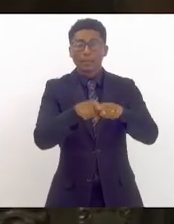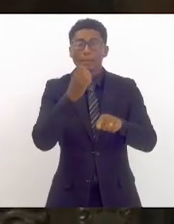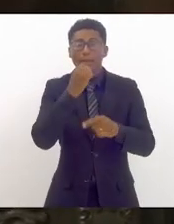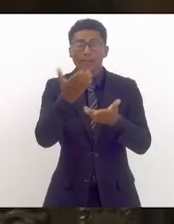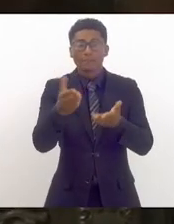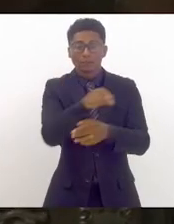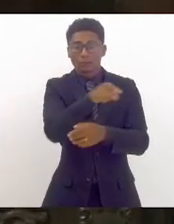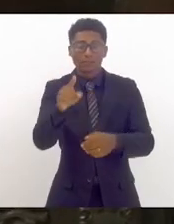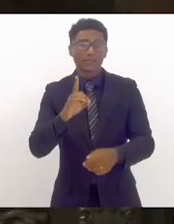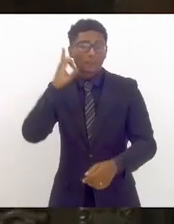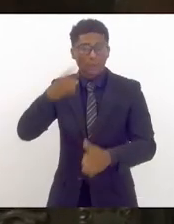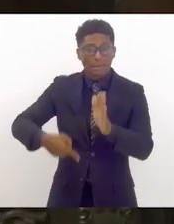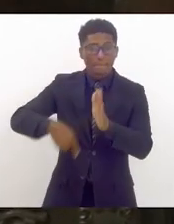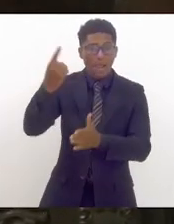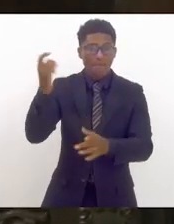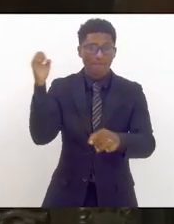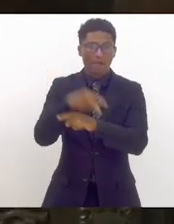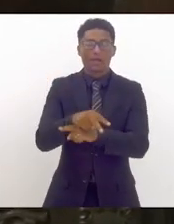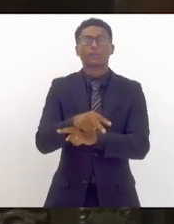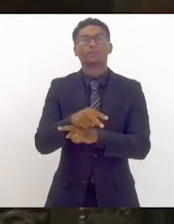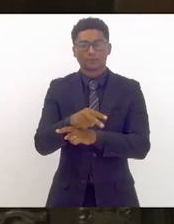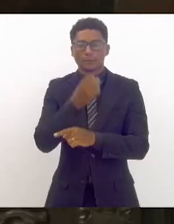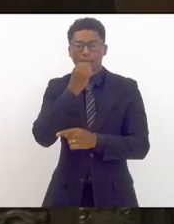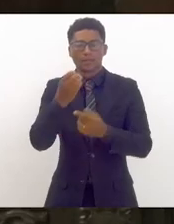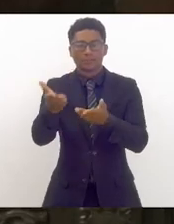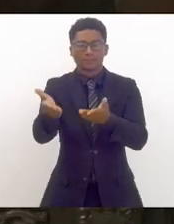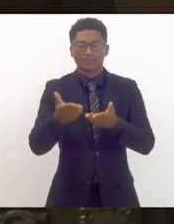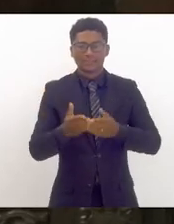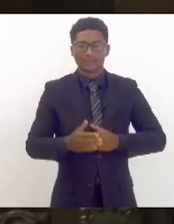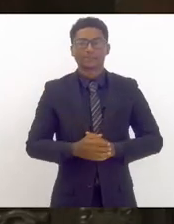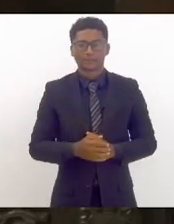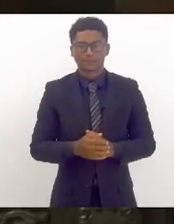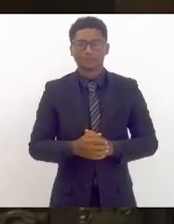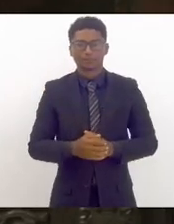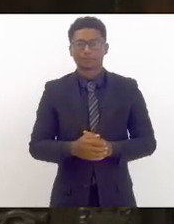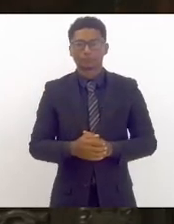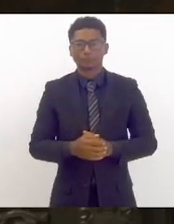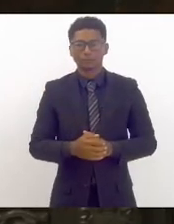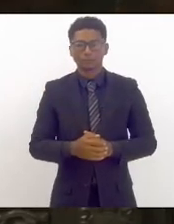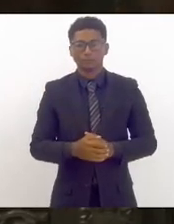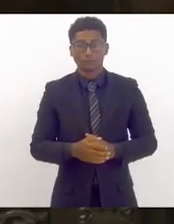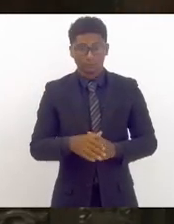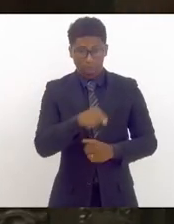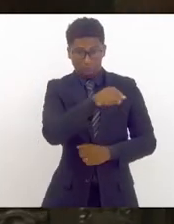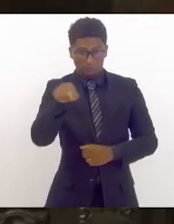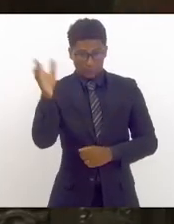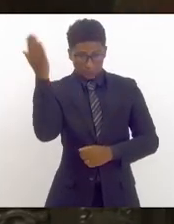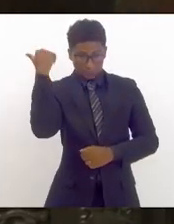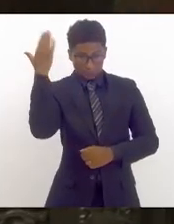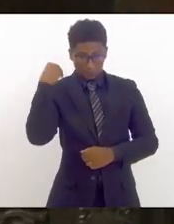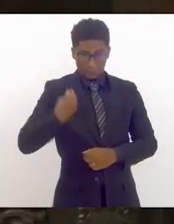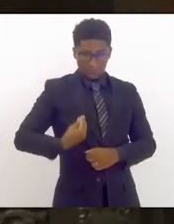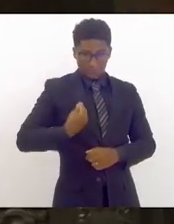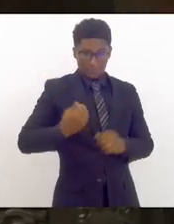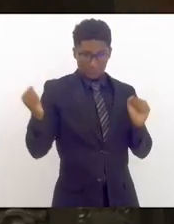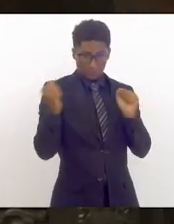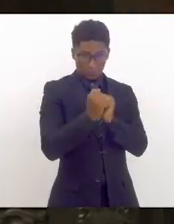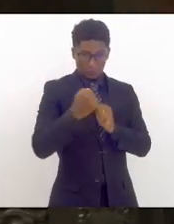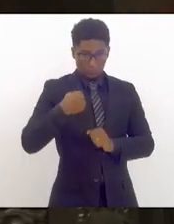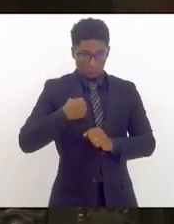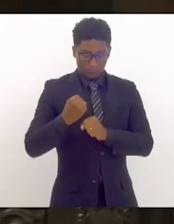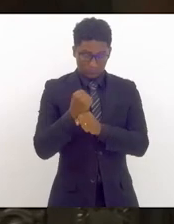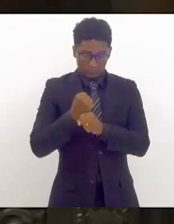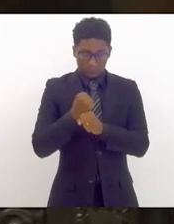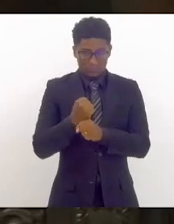que ingressam na Assembleia Legislativa a partir de hoje. Quem conviveu comigo ao longo dos últimos